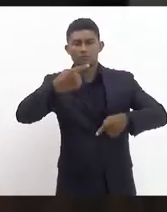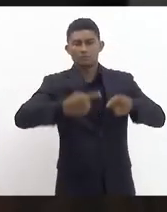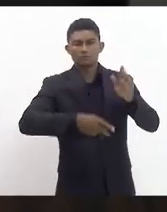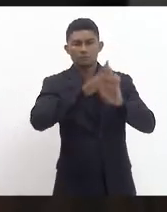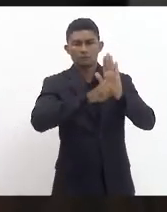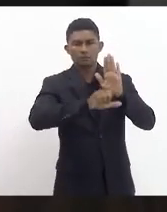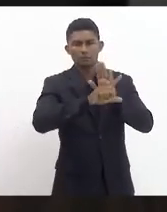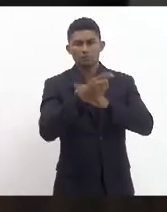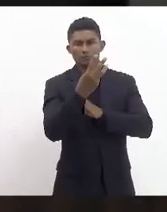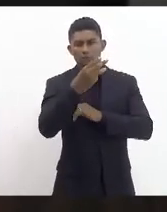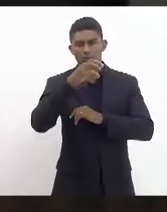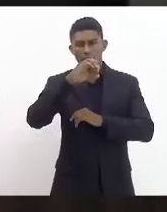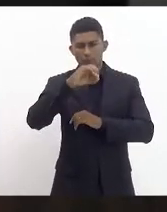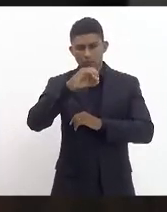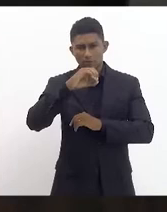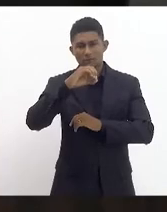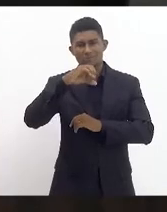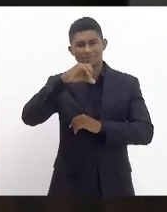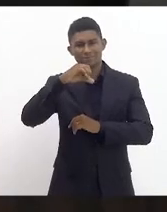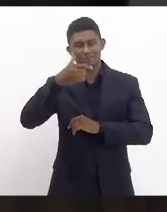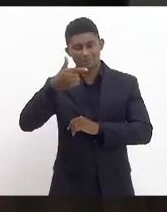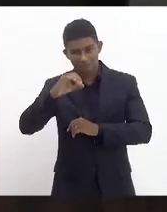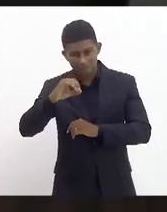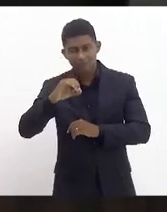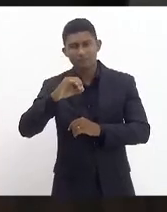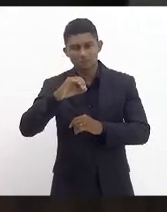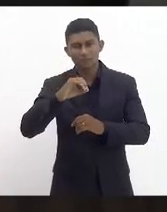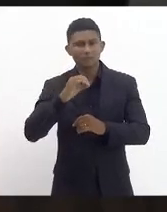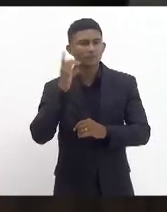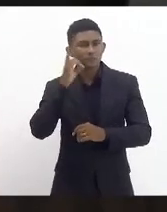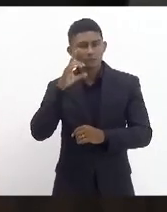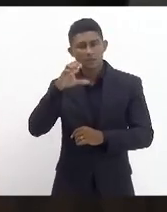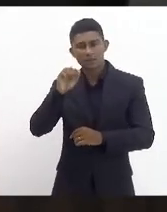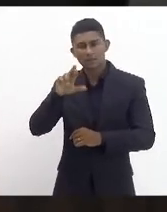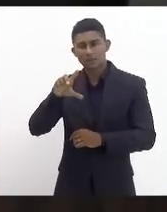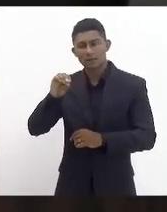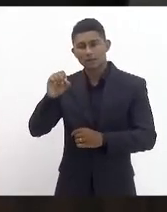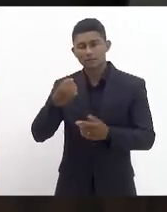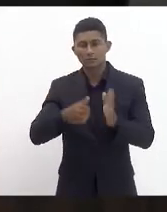projeto de lei 3920 de 21, de autoria do deputado Carlos Mink, que altera a lei